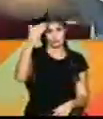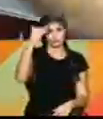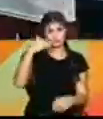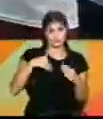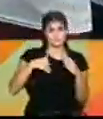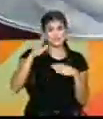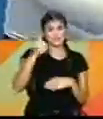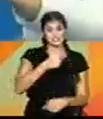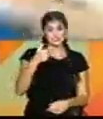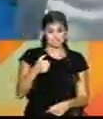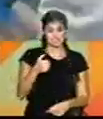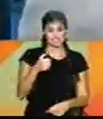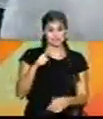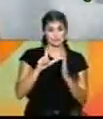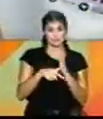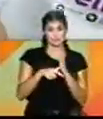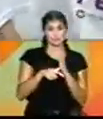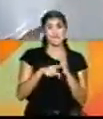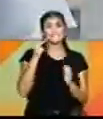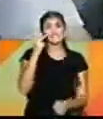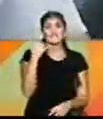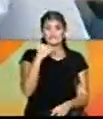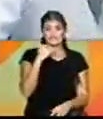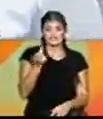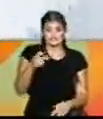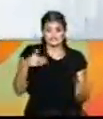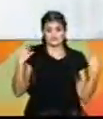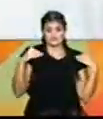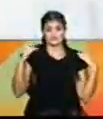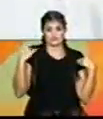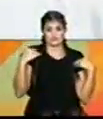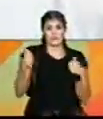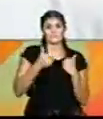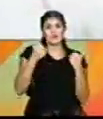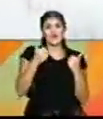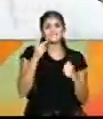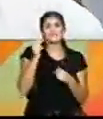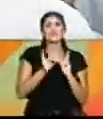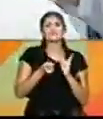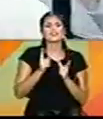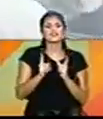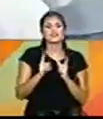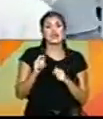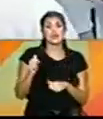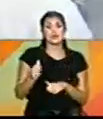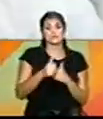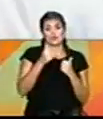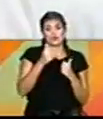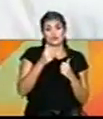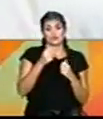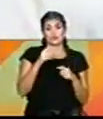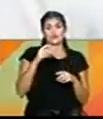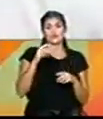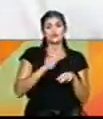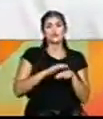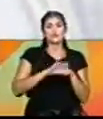55 anos, graças a este projeto de Vida Feliz, virem fazer desporto, o que é que melhora na sua vida? Sim, isto melhora muita coisa por causa das